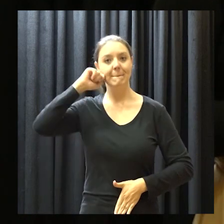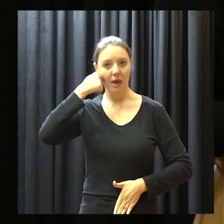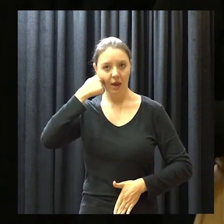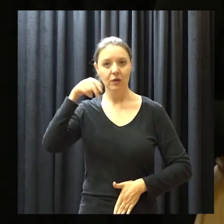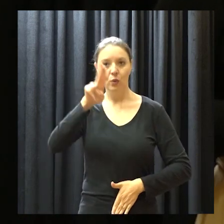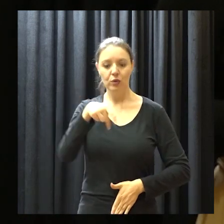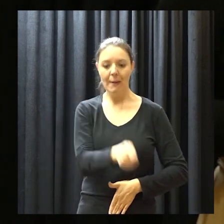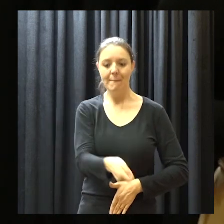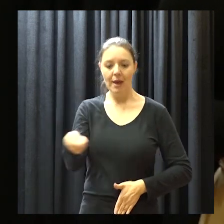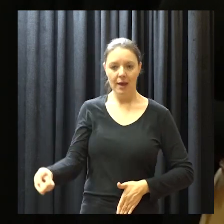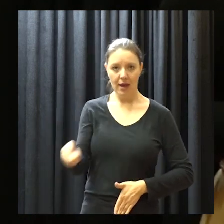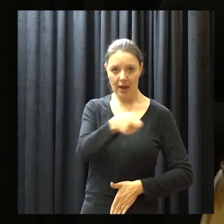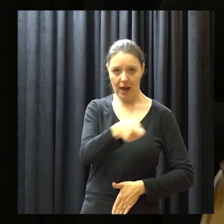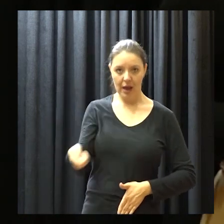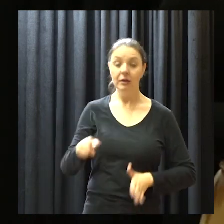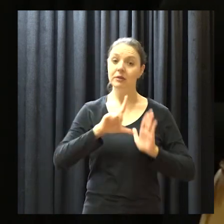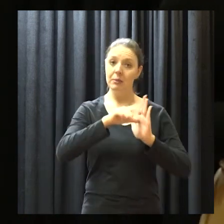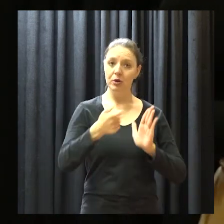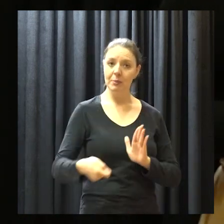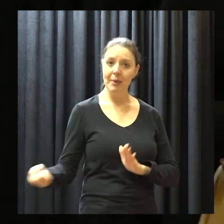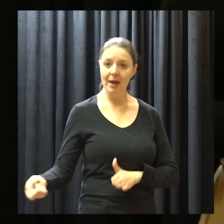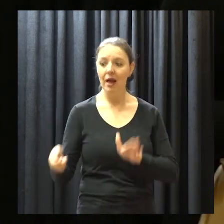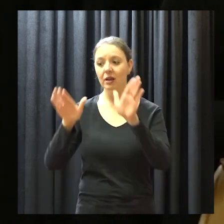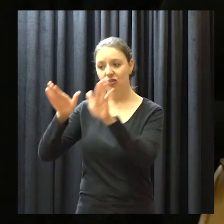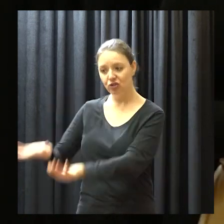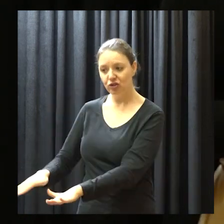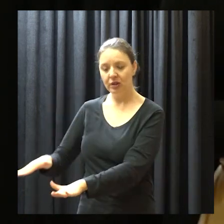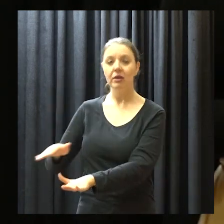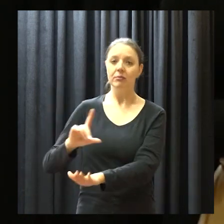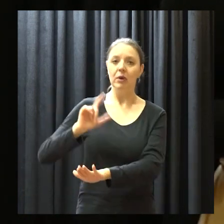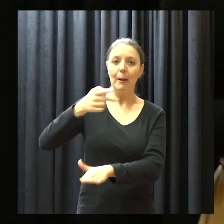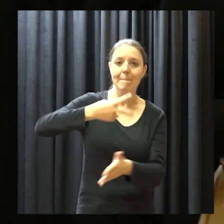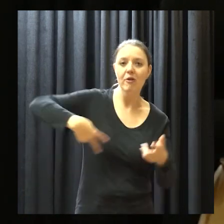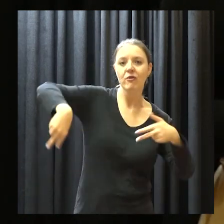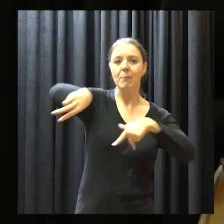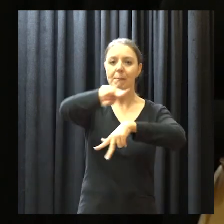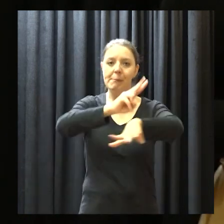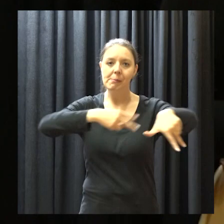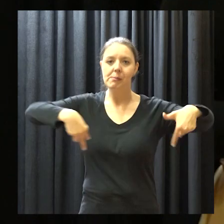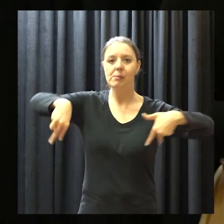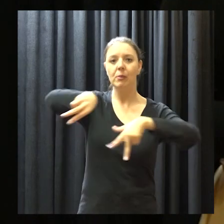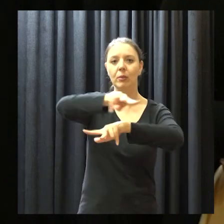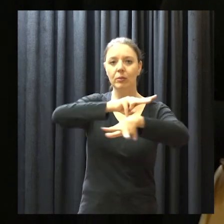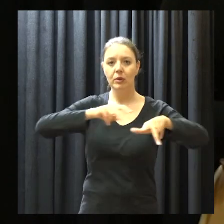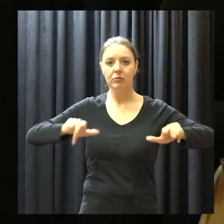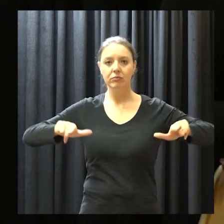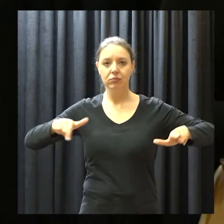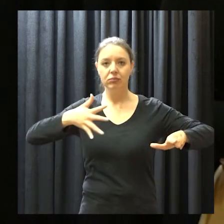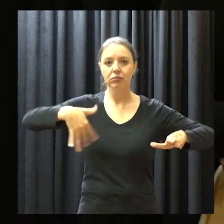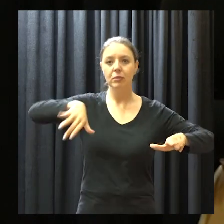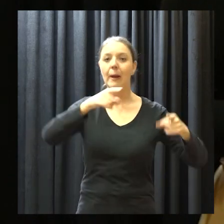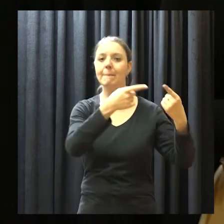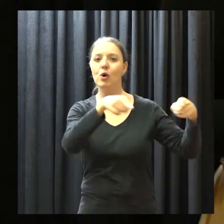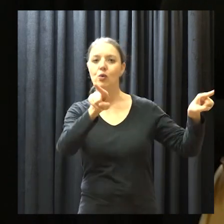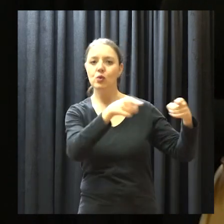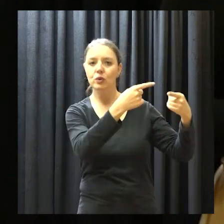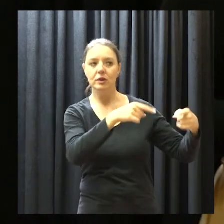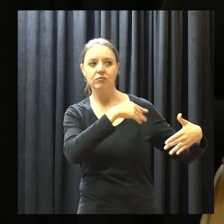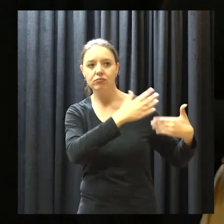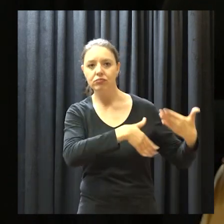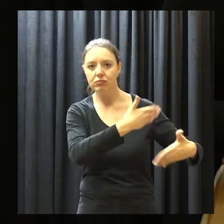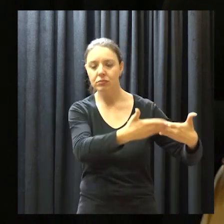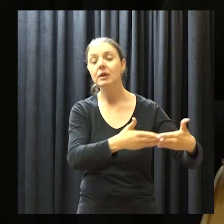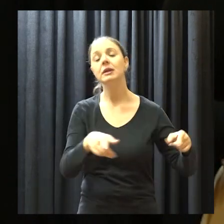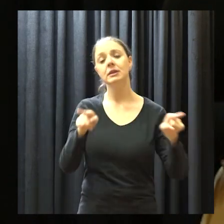suas bengalas. Ao soltarem as bengalas, realizam movimentos sincronizados por grande parte da música. O grupo